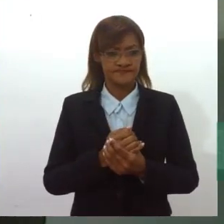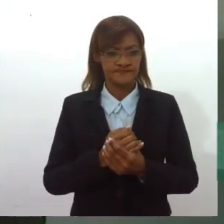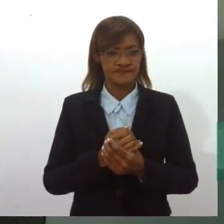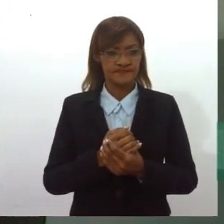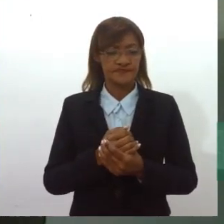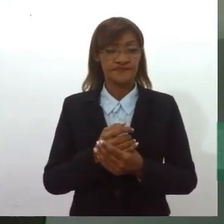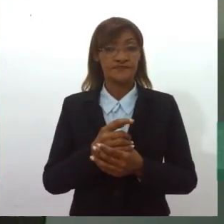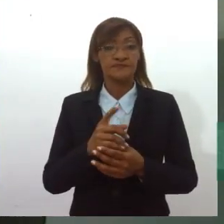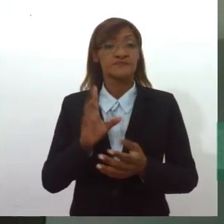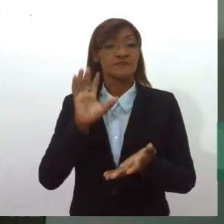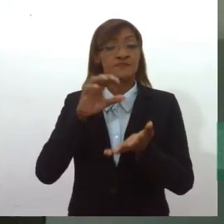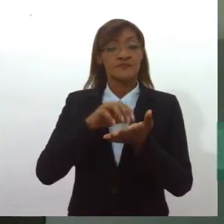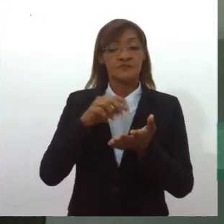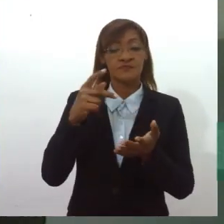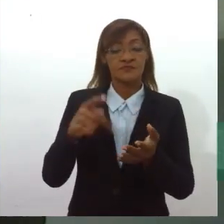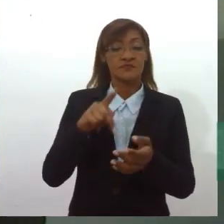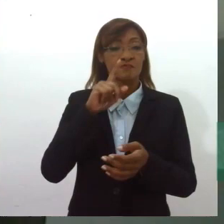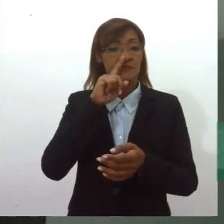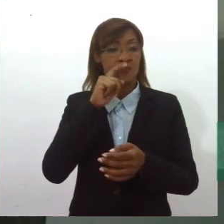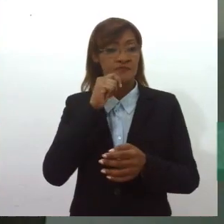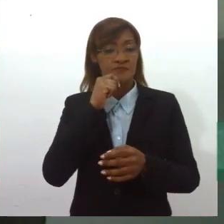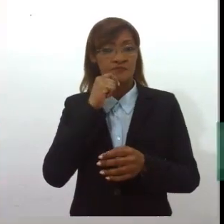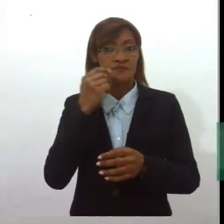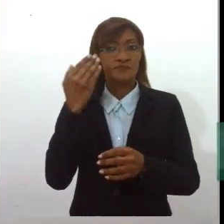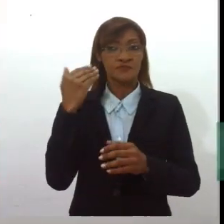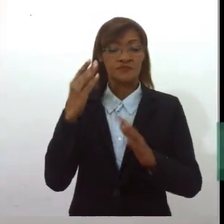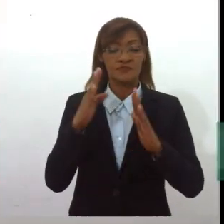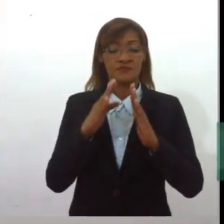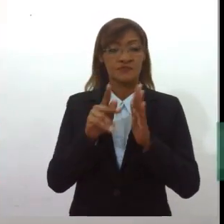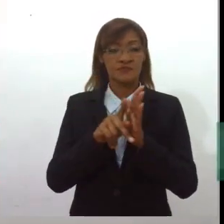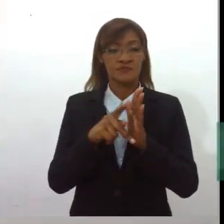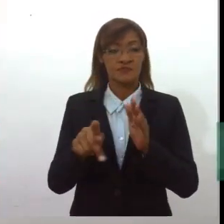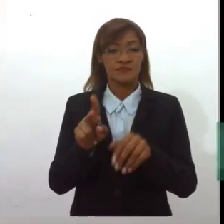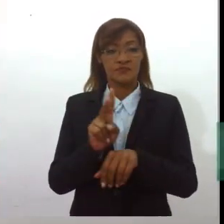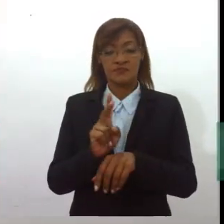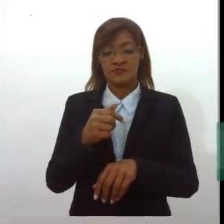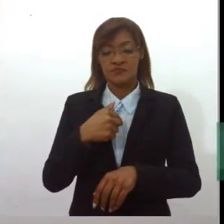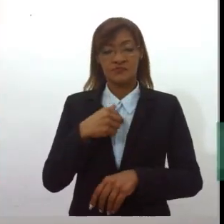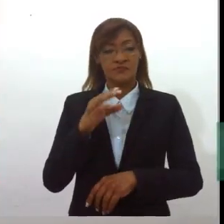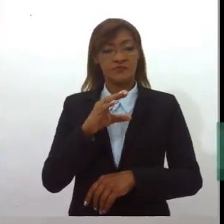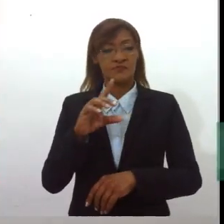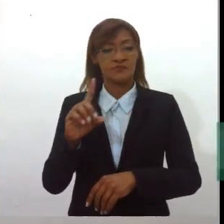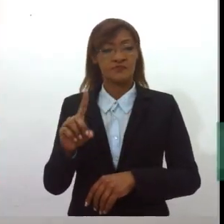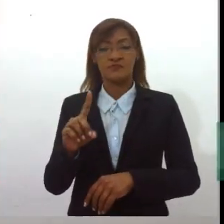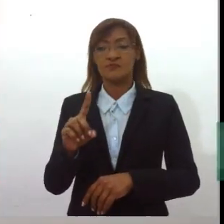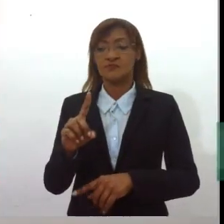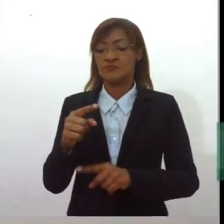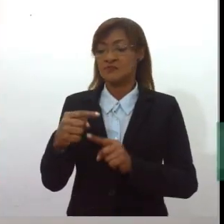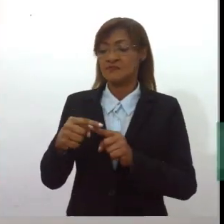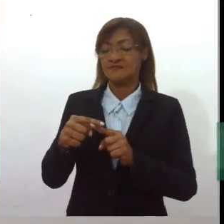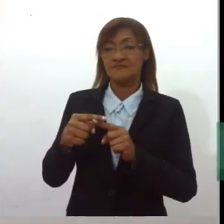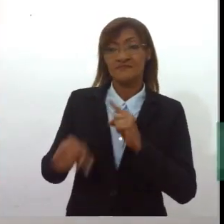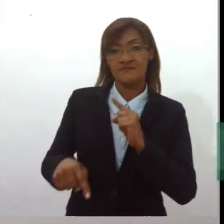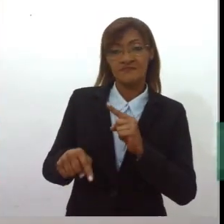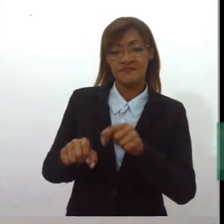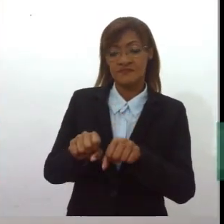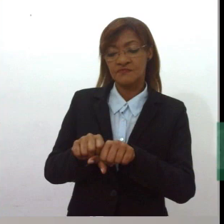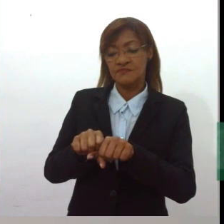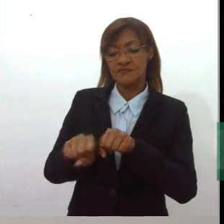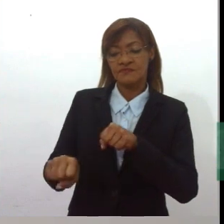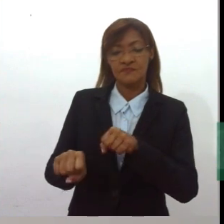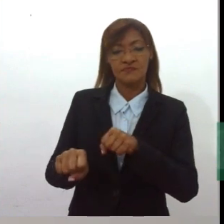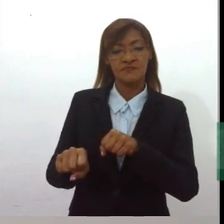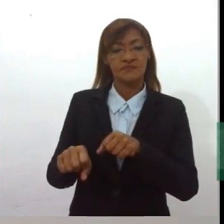zones de Aracaju na época que eui com coorden ele era proibido custodiar e eutanasi animais pelo Ministério